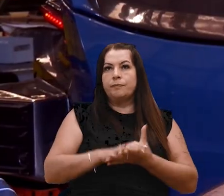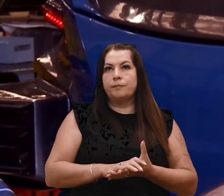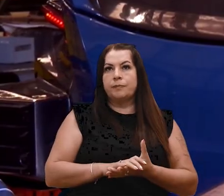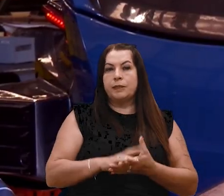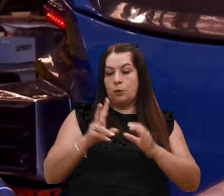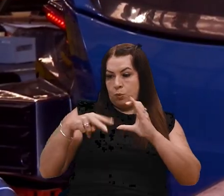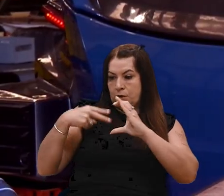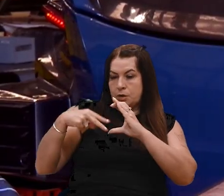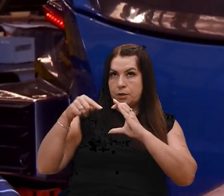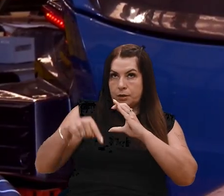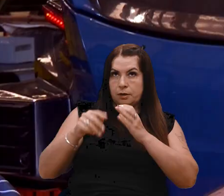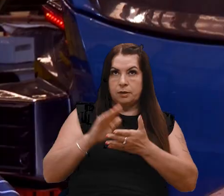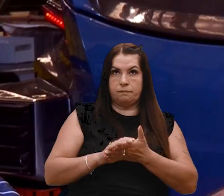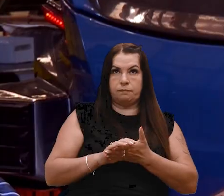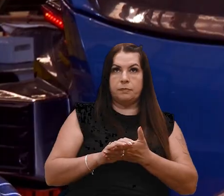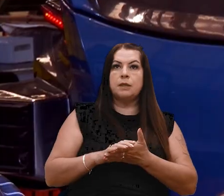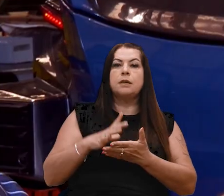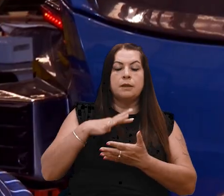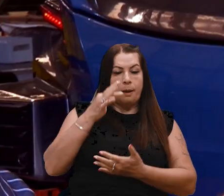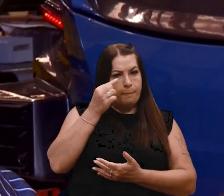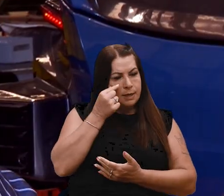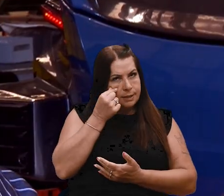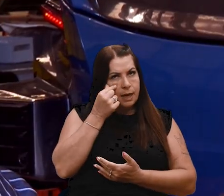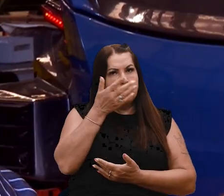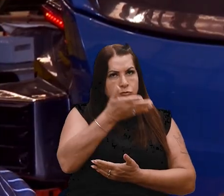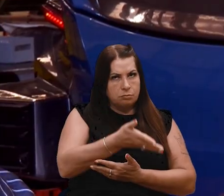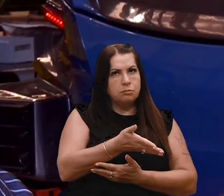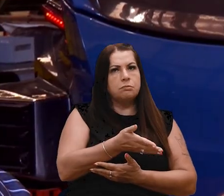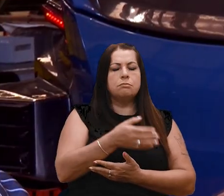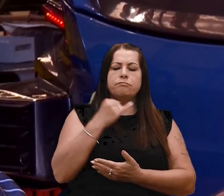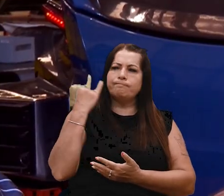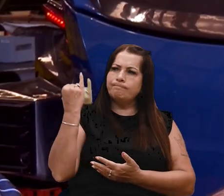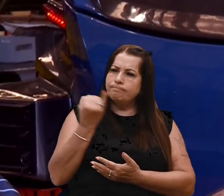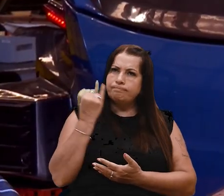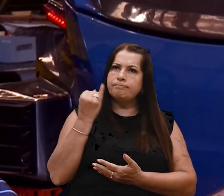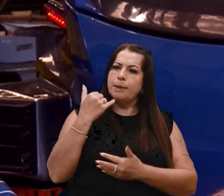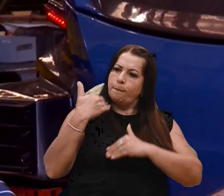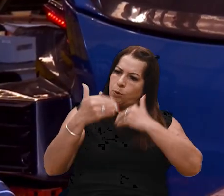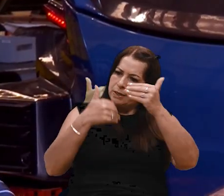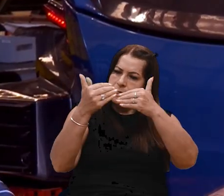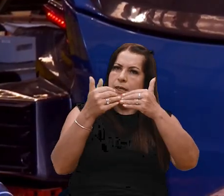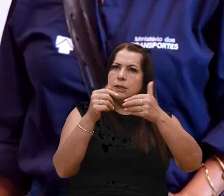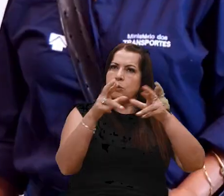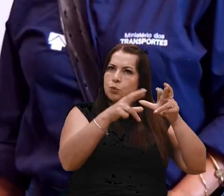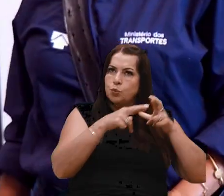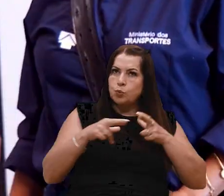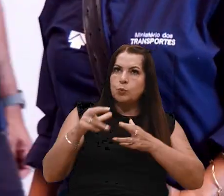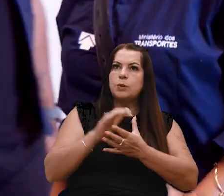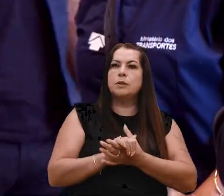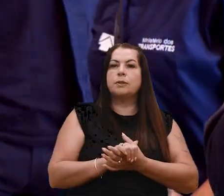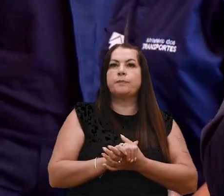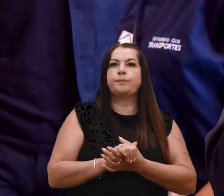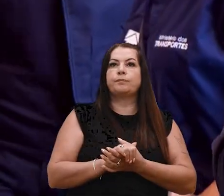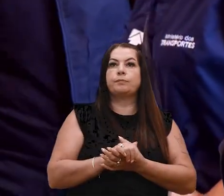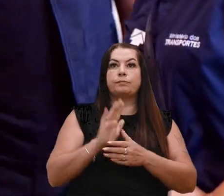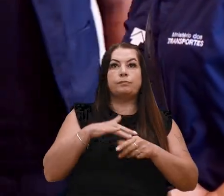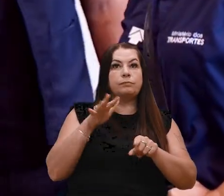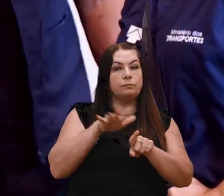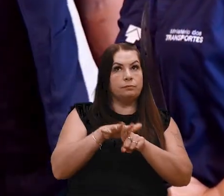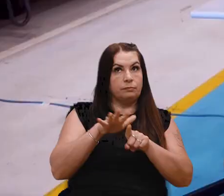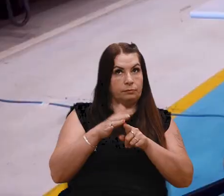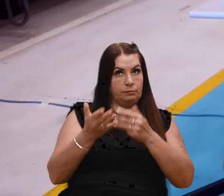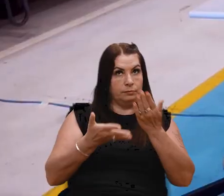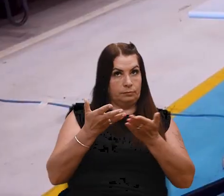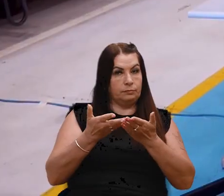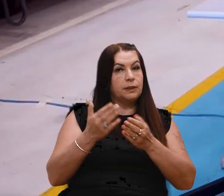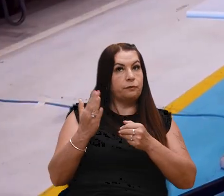Câmara de Vereadores, ela está presente neste ato, que é muito importante para o crescimento aqui da nossa região. Mais uma demanda que será atendida e que